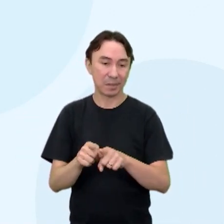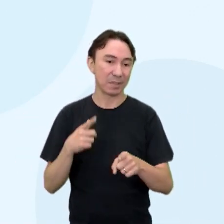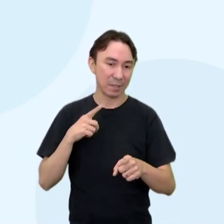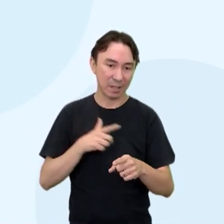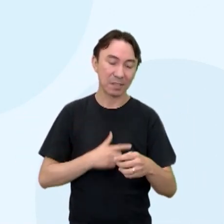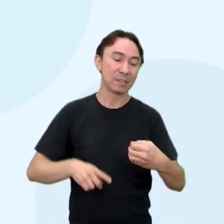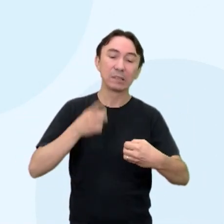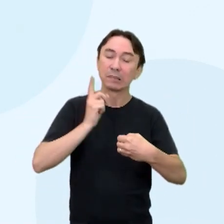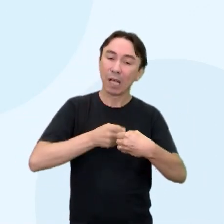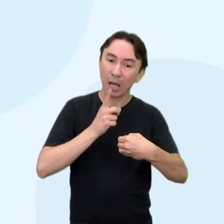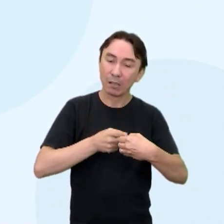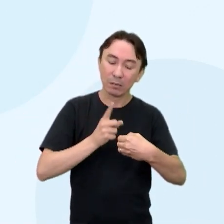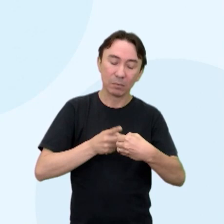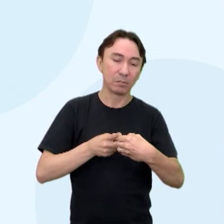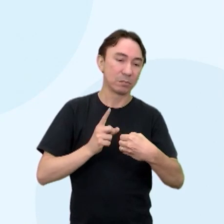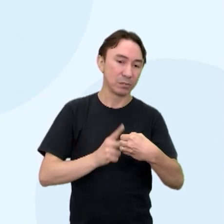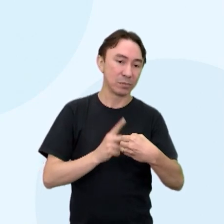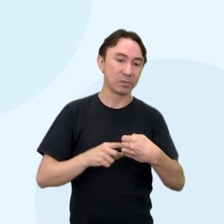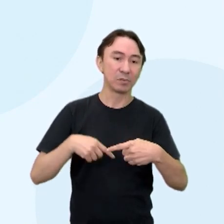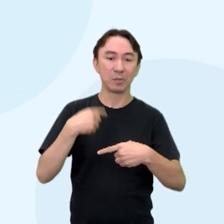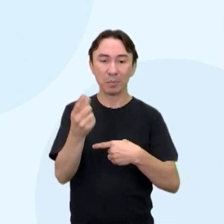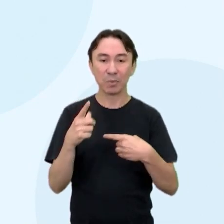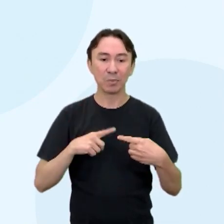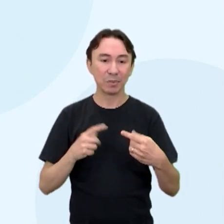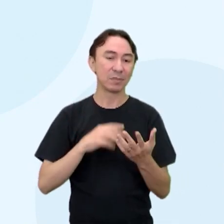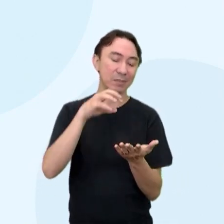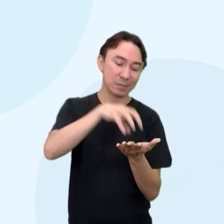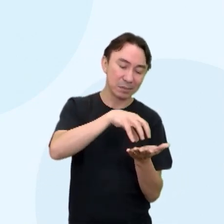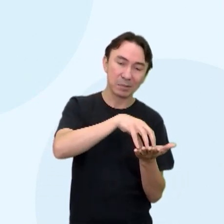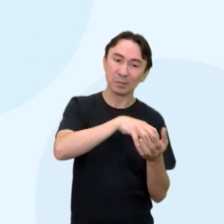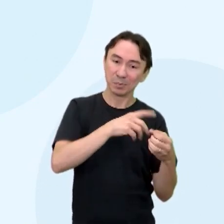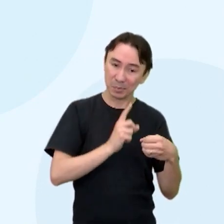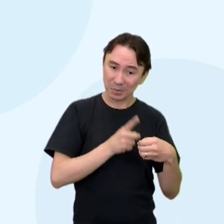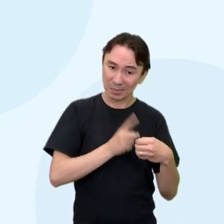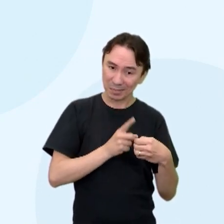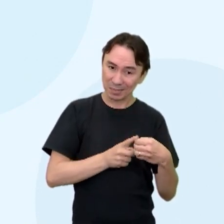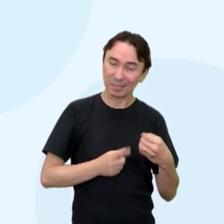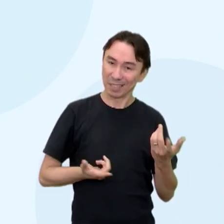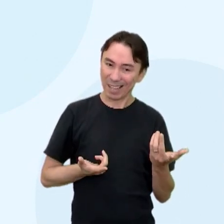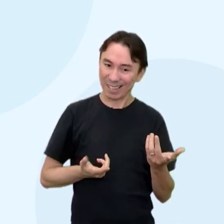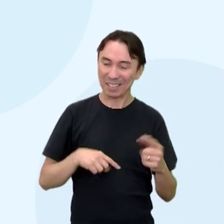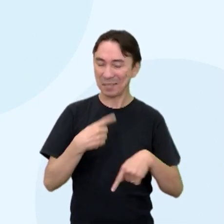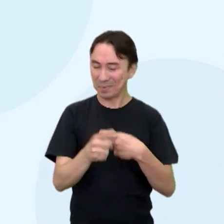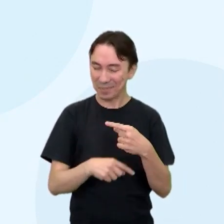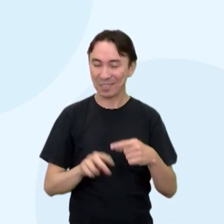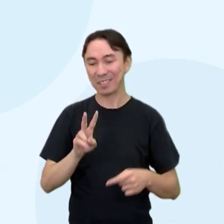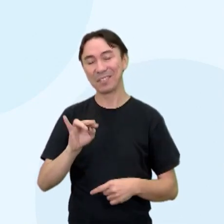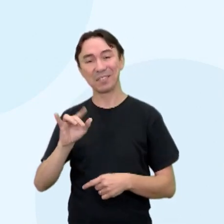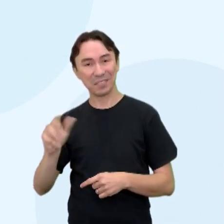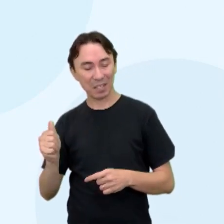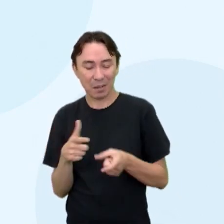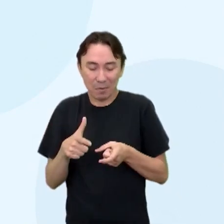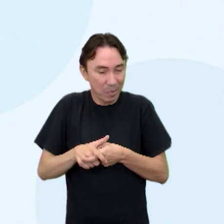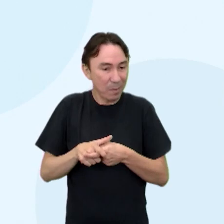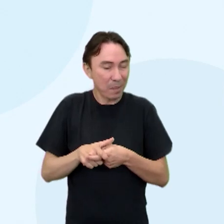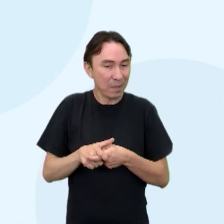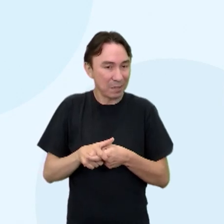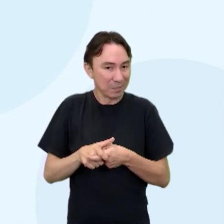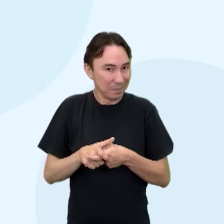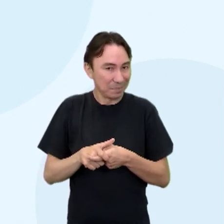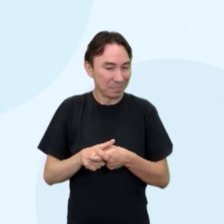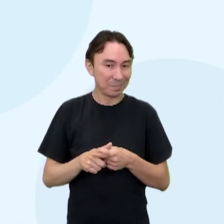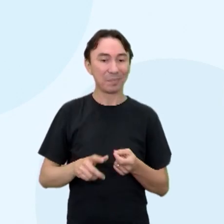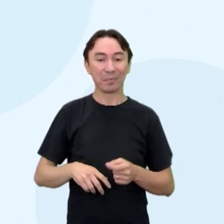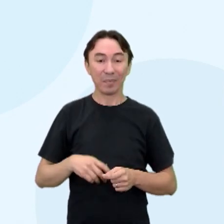né, logo em seguida centro regional, cidade local e vila. Com o passar do tempo, né, se colocou aí, né, uma maior